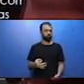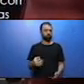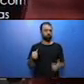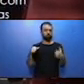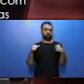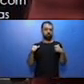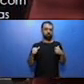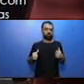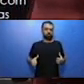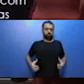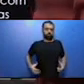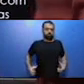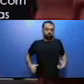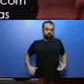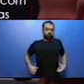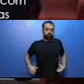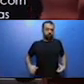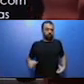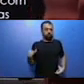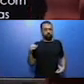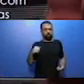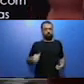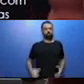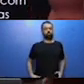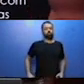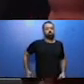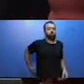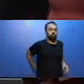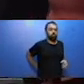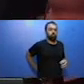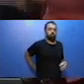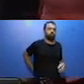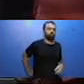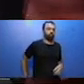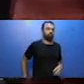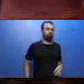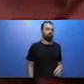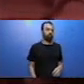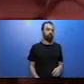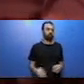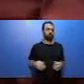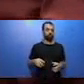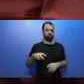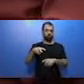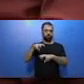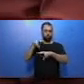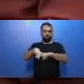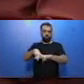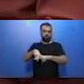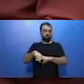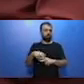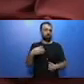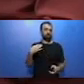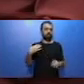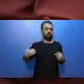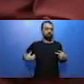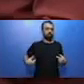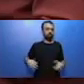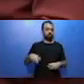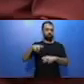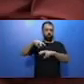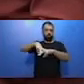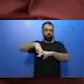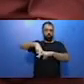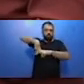alças, está bem rente ao corpo. O incorreto é deixar a correia solta. Ao sentar-se, manter as costas bem rente